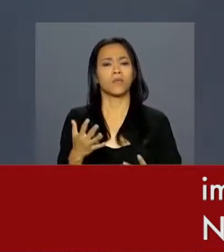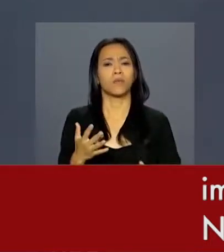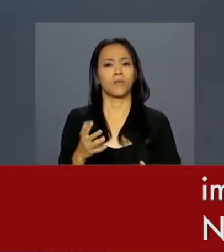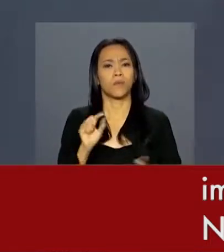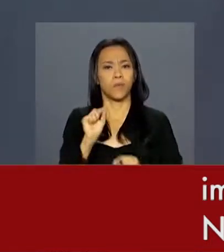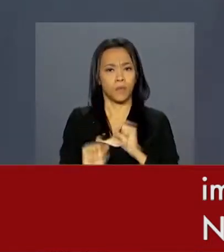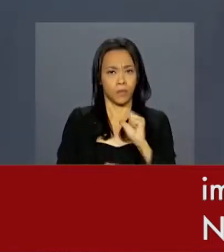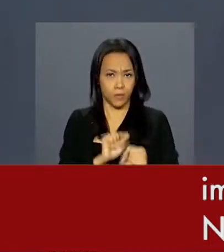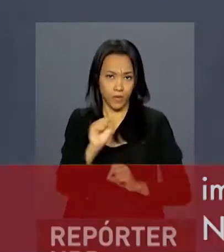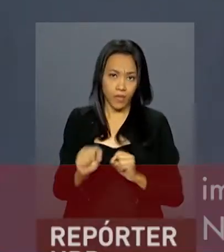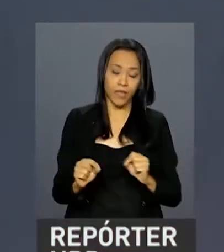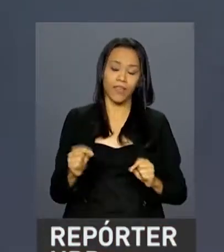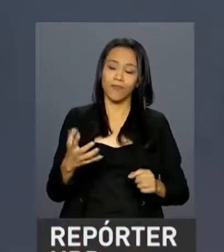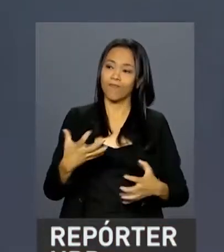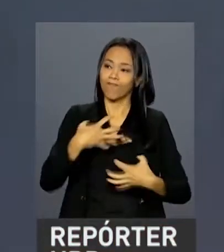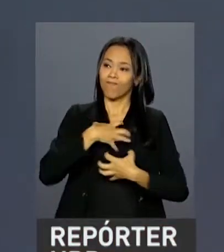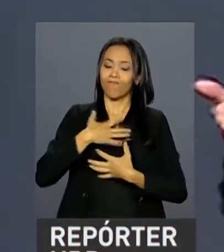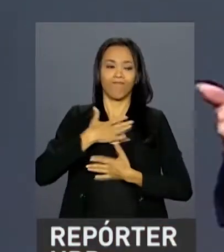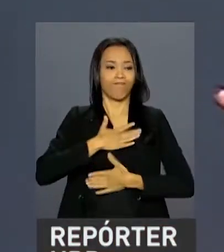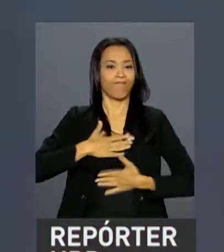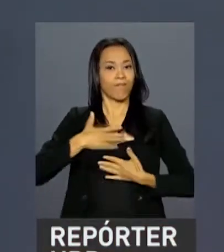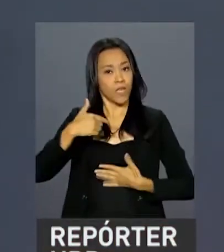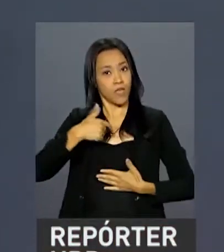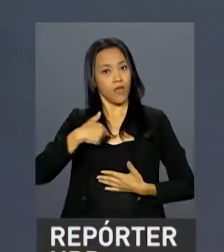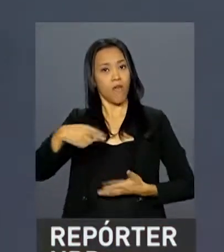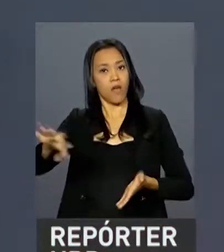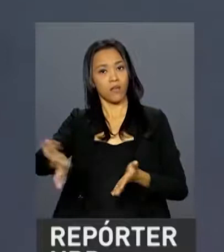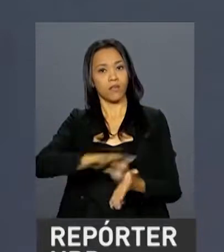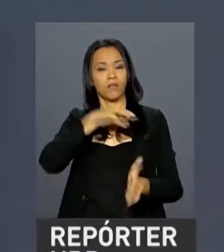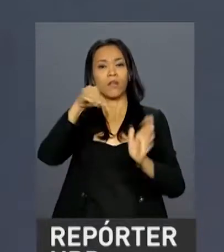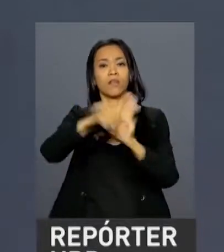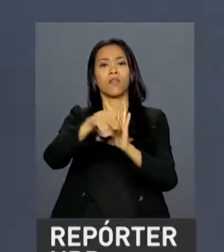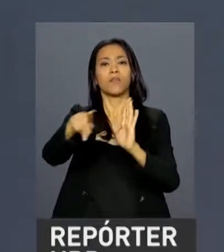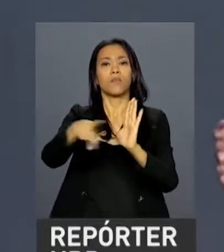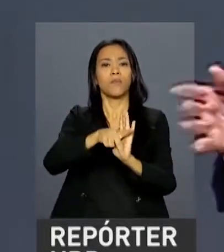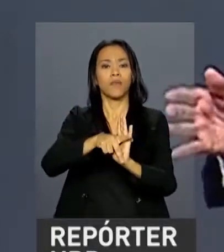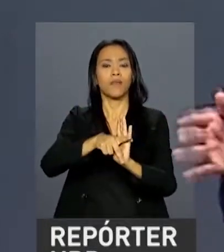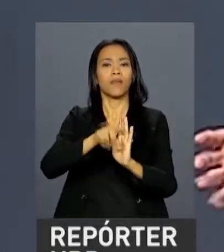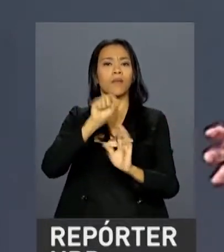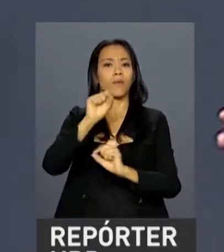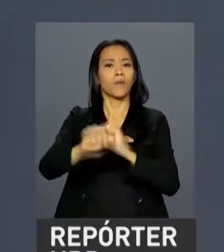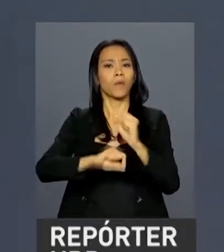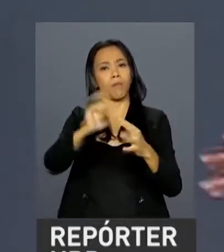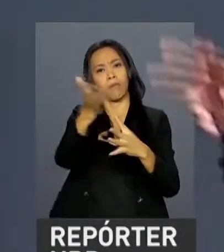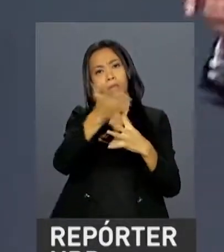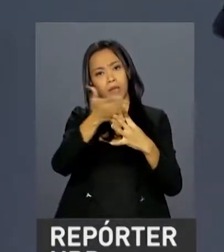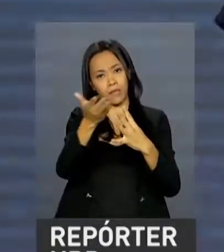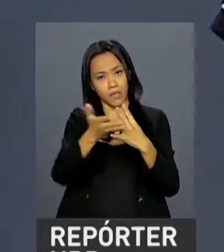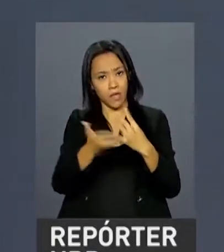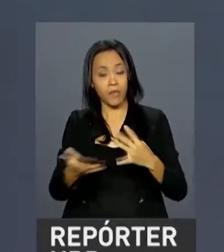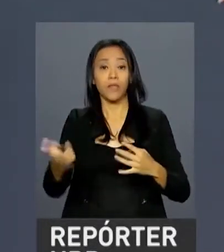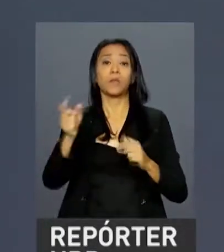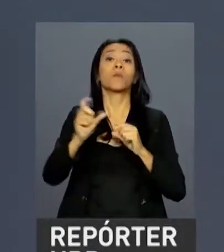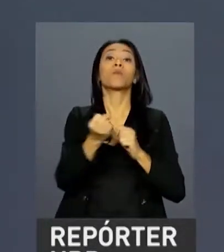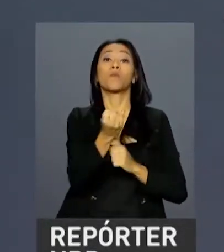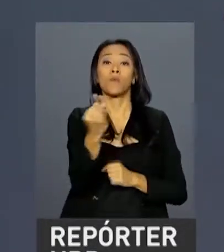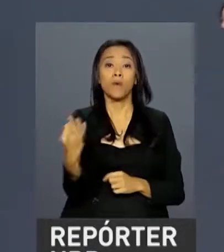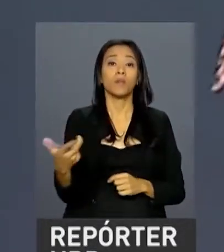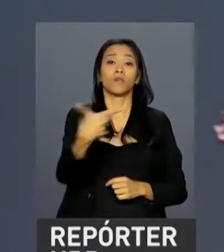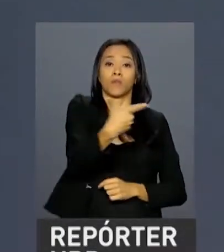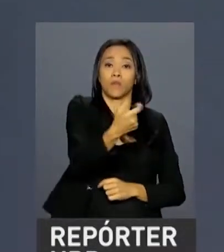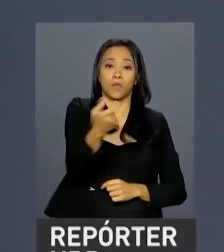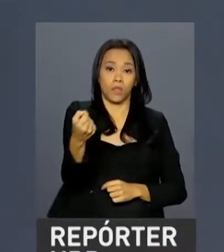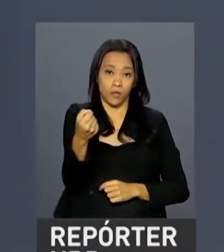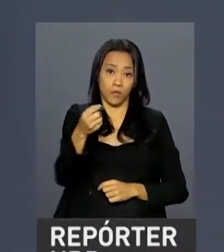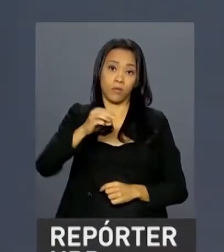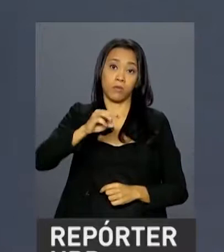donos do frigorífico JBS. Na noite desta quarta-feira, uma publicação veiculada pela imprensa informou